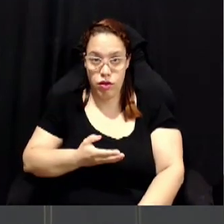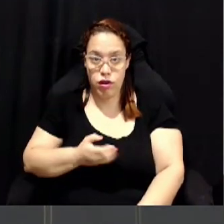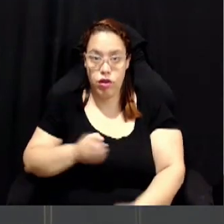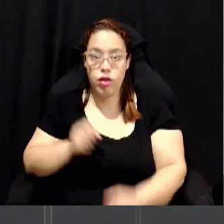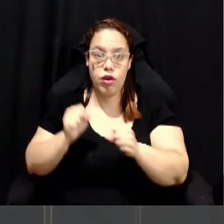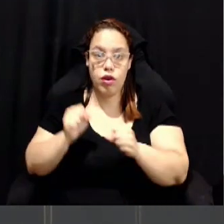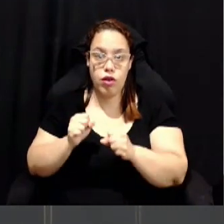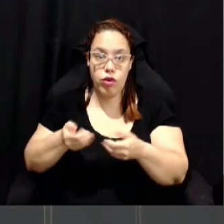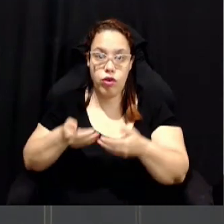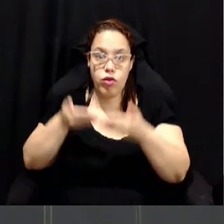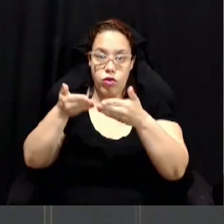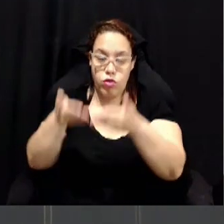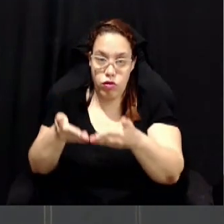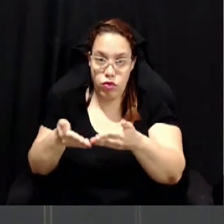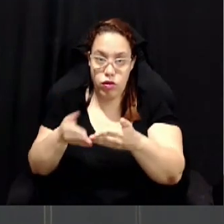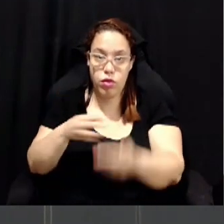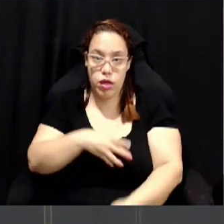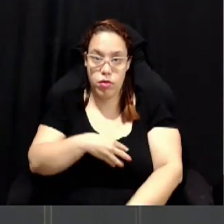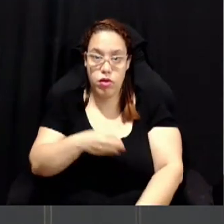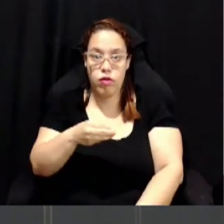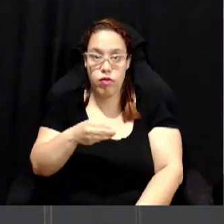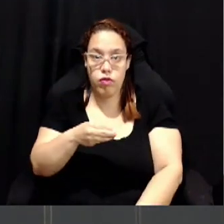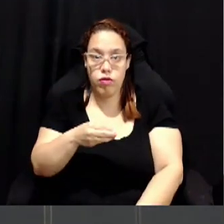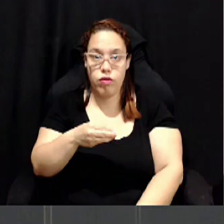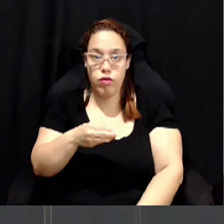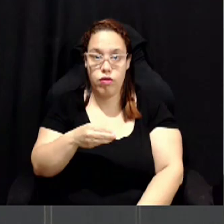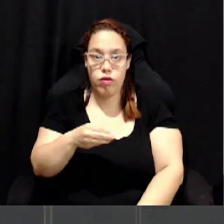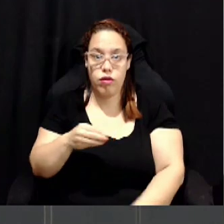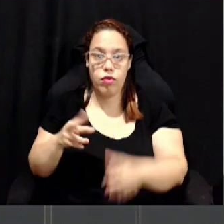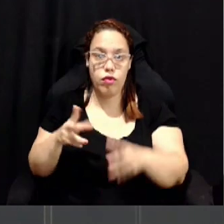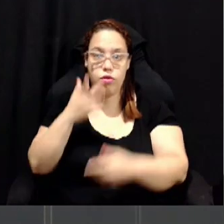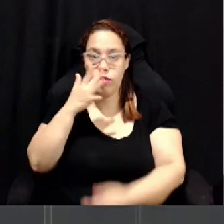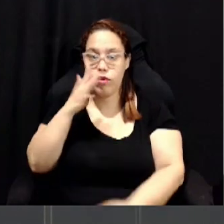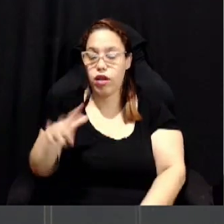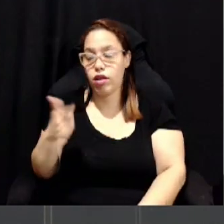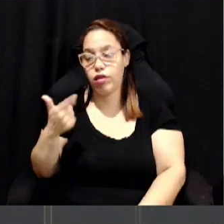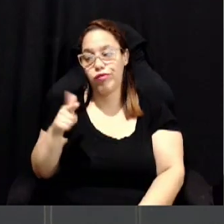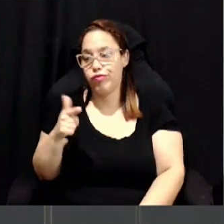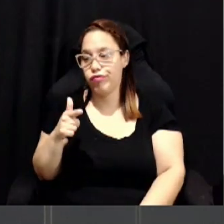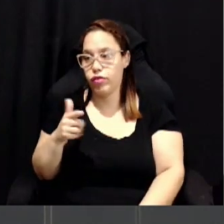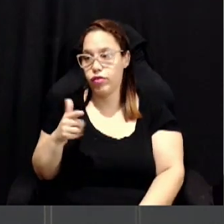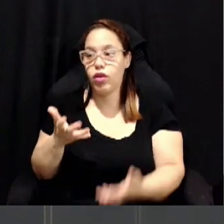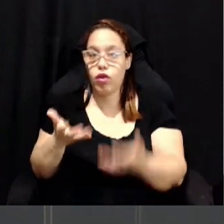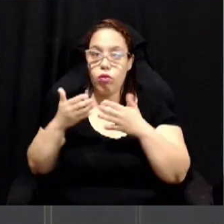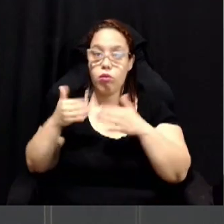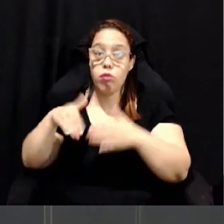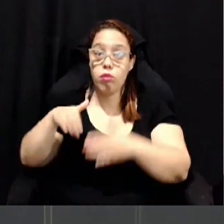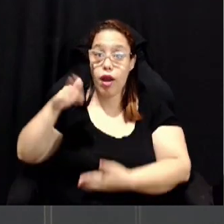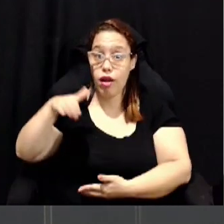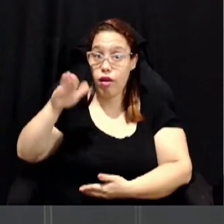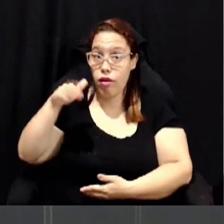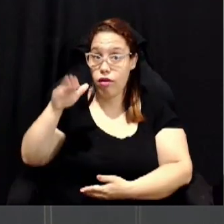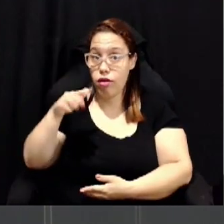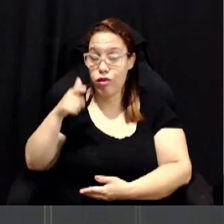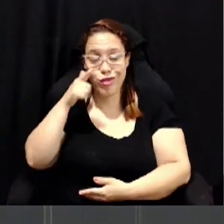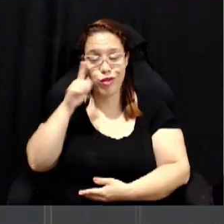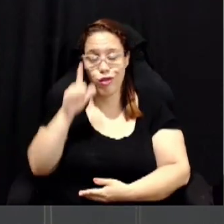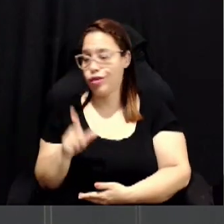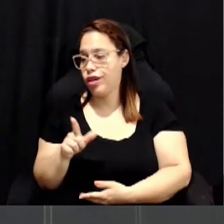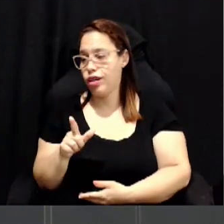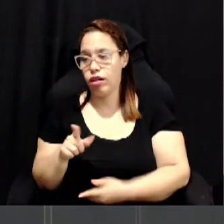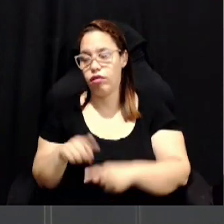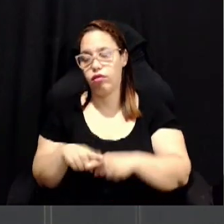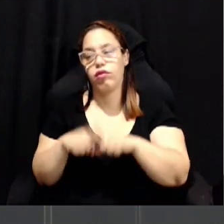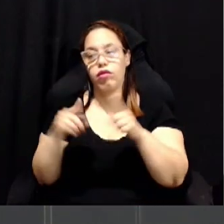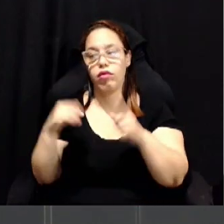algumas coisas para minha filha, que a maioria das crianças não tem. Eu queria fazer muito mais, a gente não consegue, mas a importância do